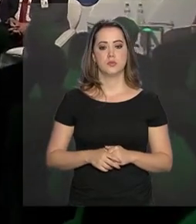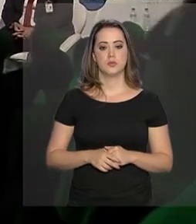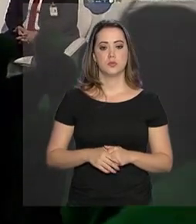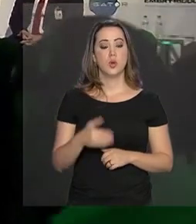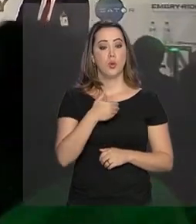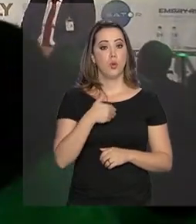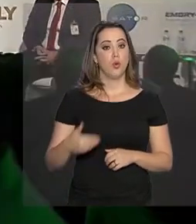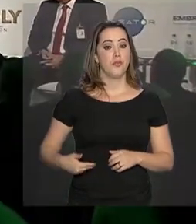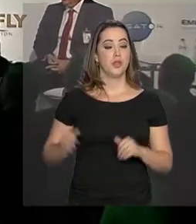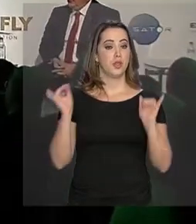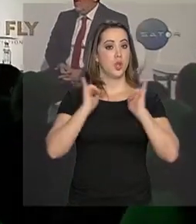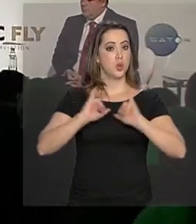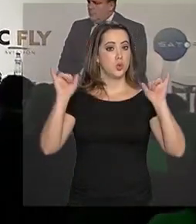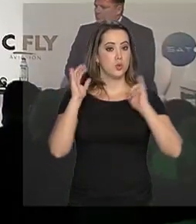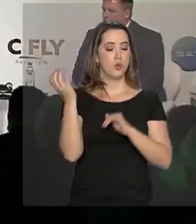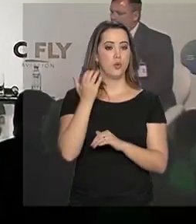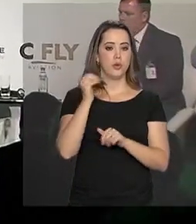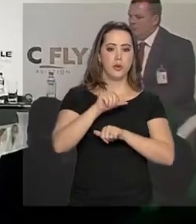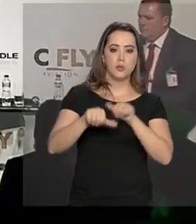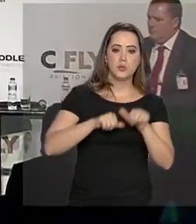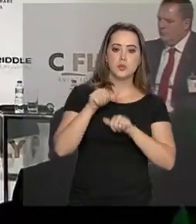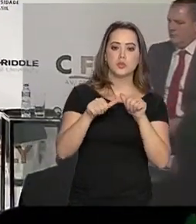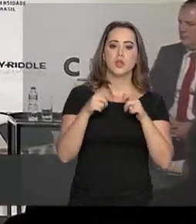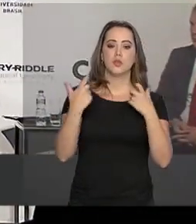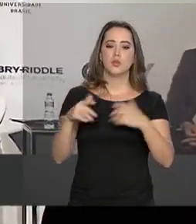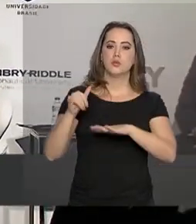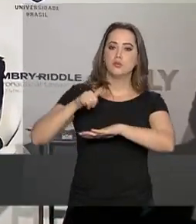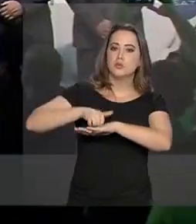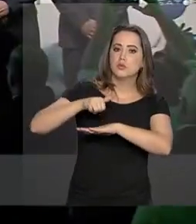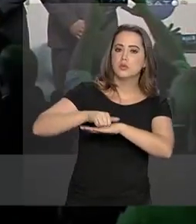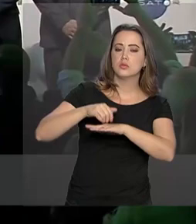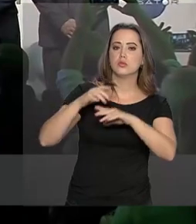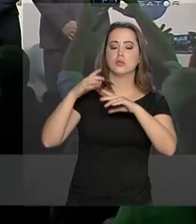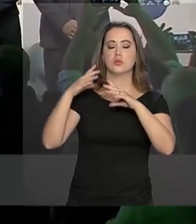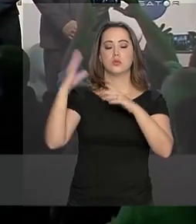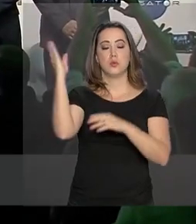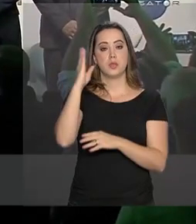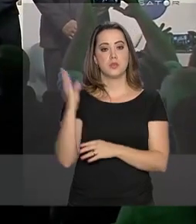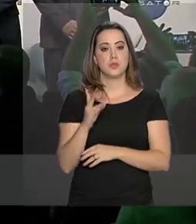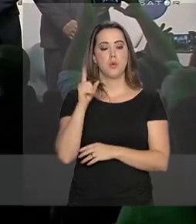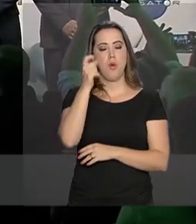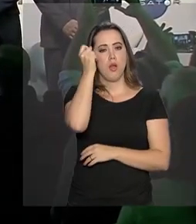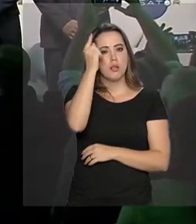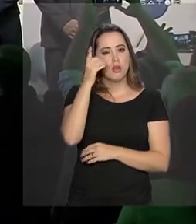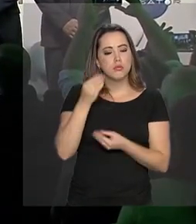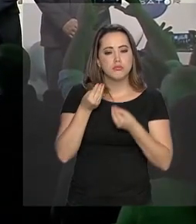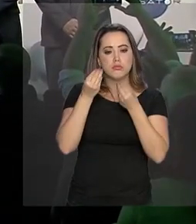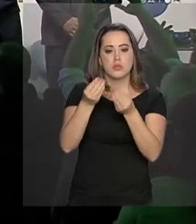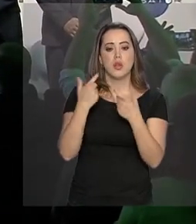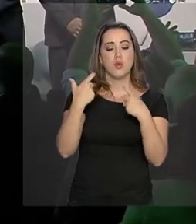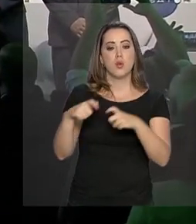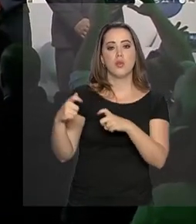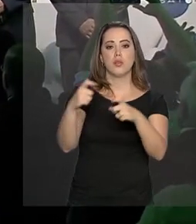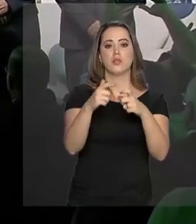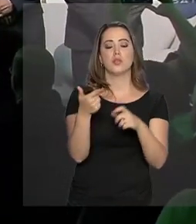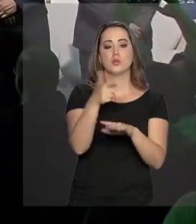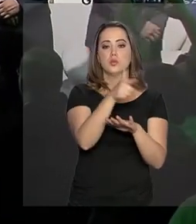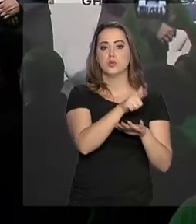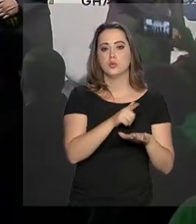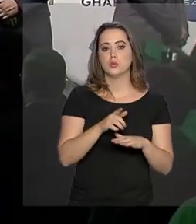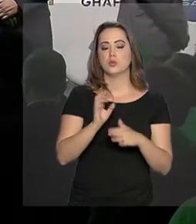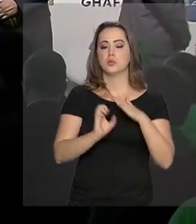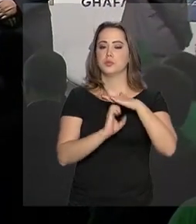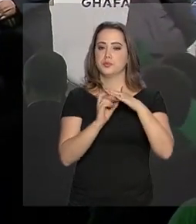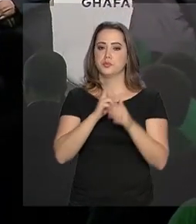O governo anunciou que quer reestruturar os aeroportos brasileiros. A ideia é conceder mais terminais à iniciativa privada